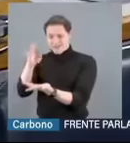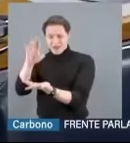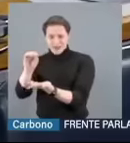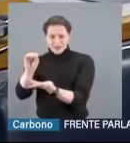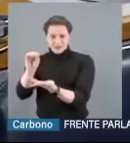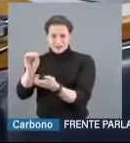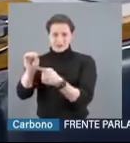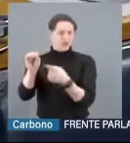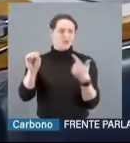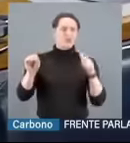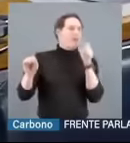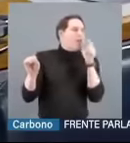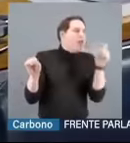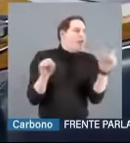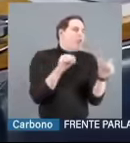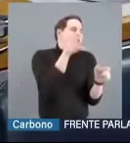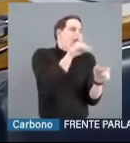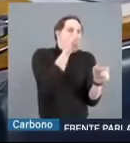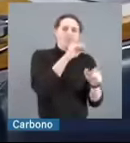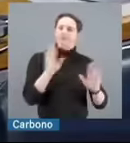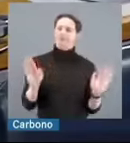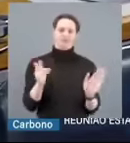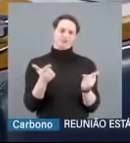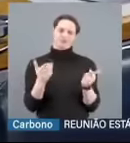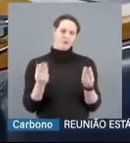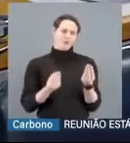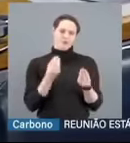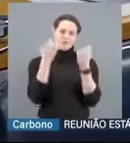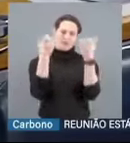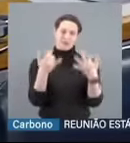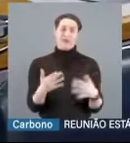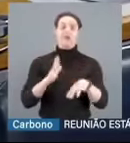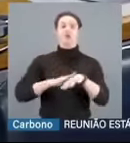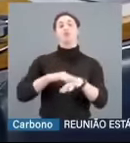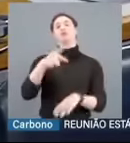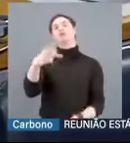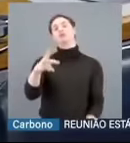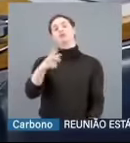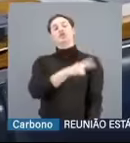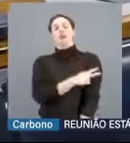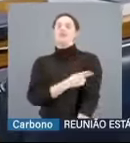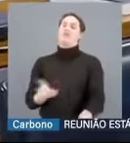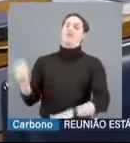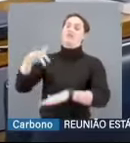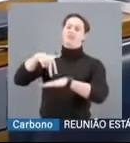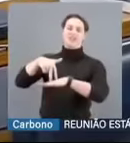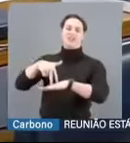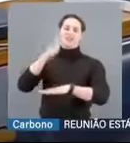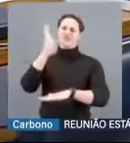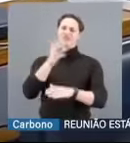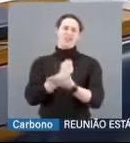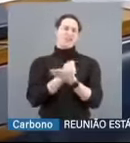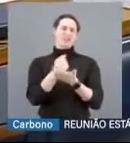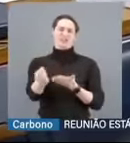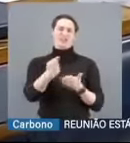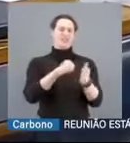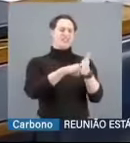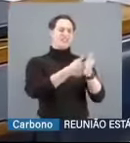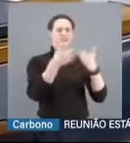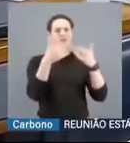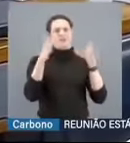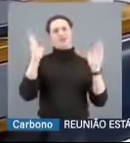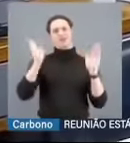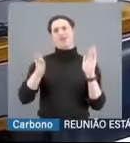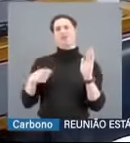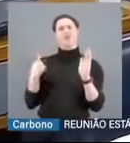e quando o seu chefe vier aqui, ele já virá no momento em que as quebras de sigilo estarão dadas e nós chegaremos no seu chefe. É